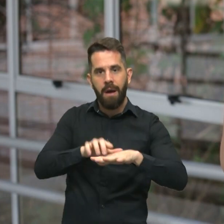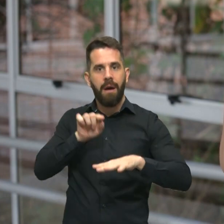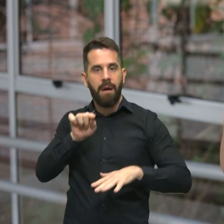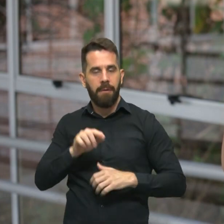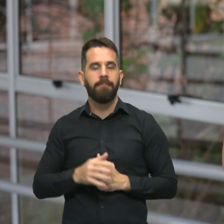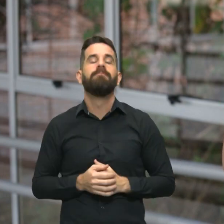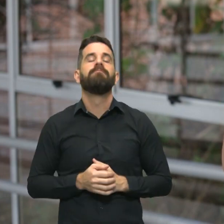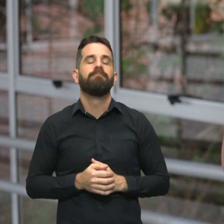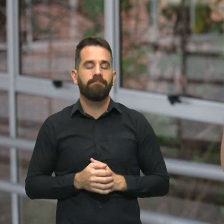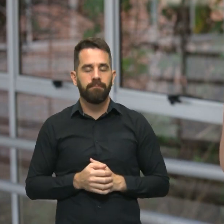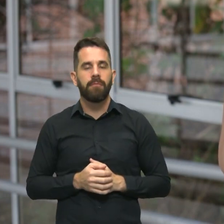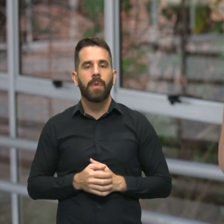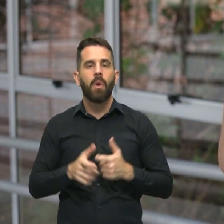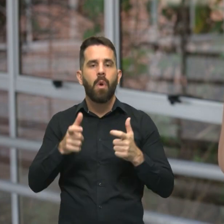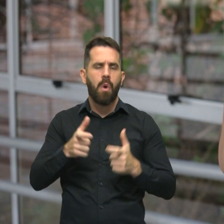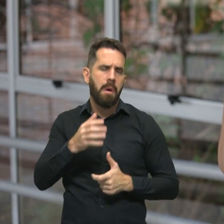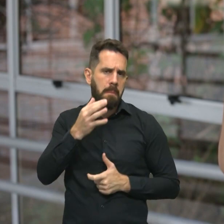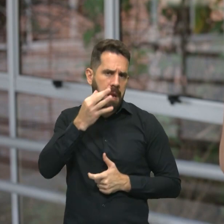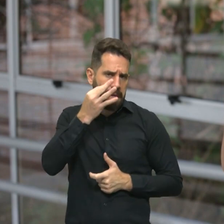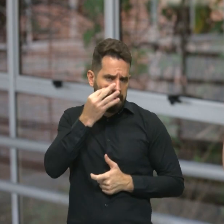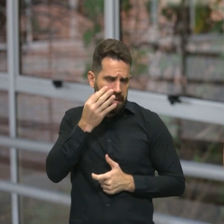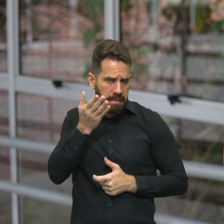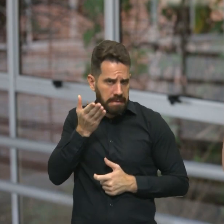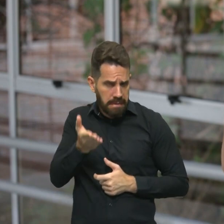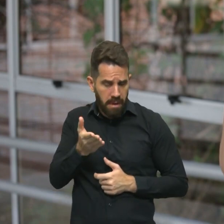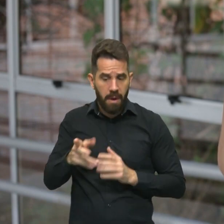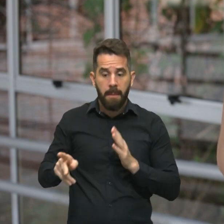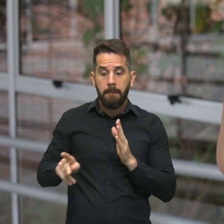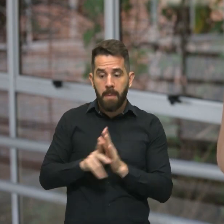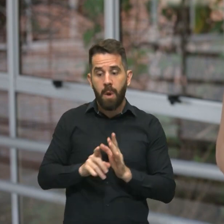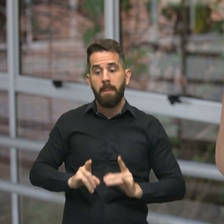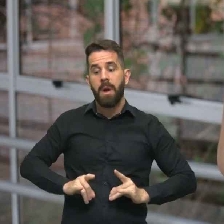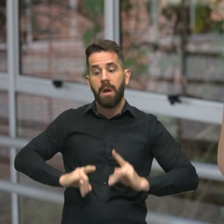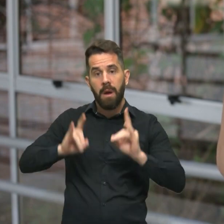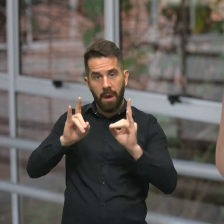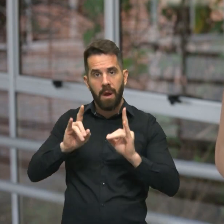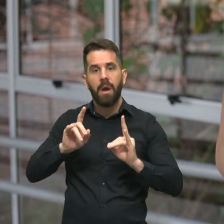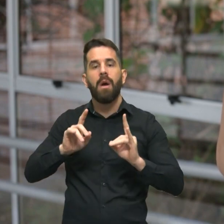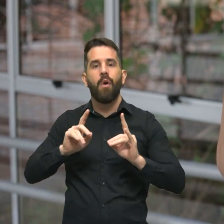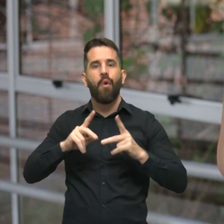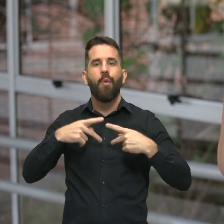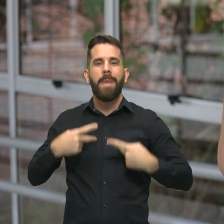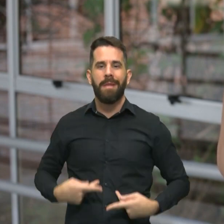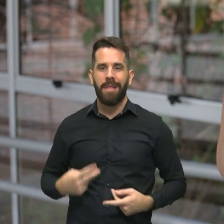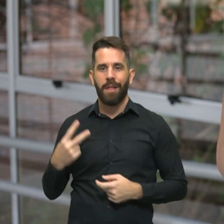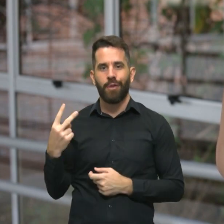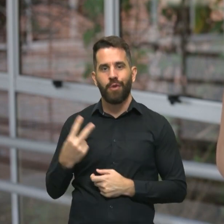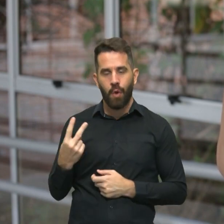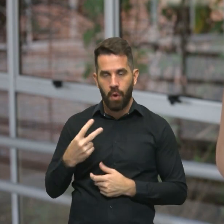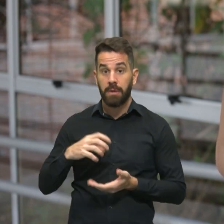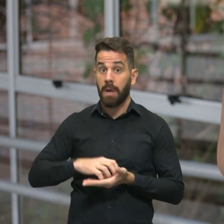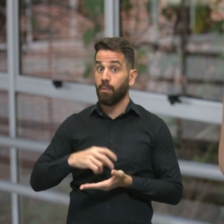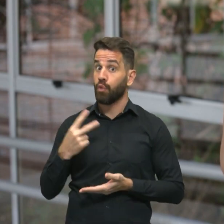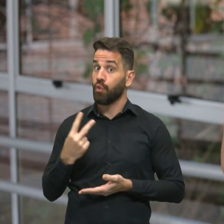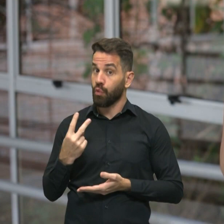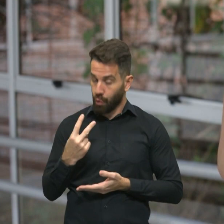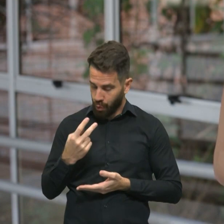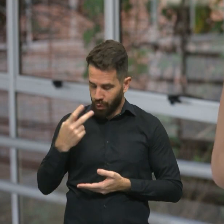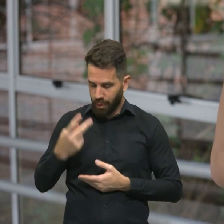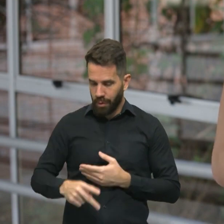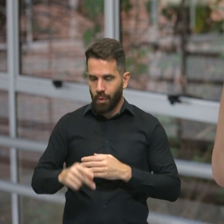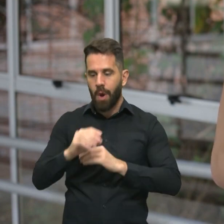de forma presencial no prédio das Humanidades 2, que fica no campus Samambaia da UFG.